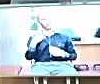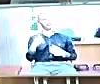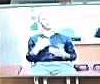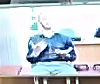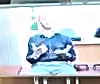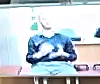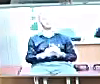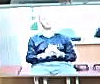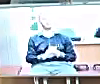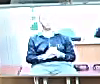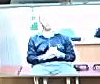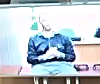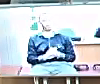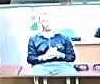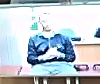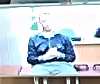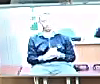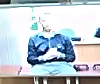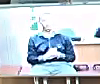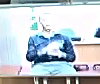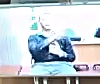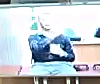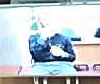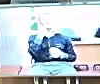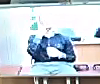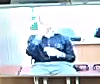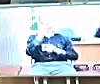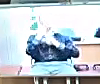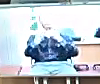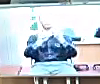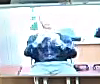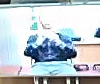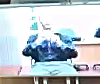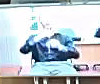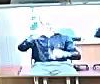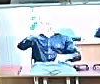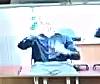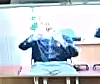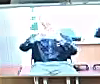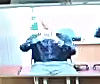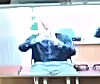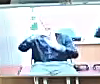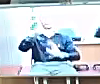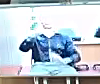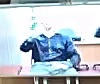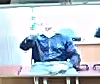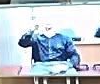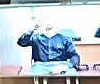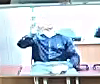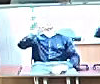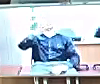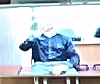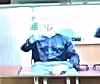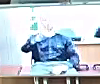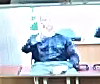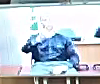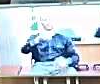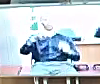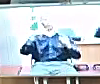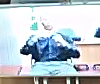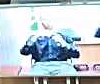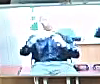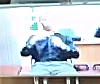resultados é eu citei aqui a questão da lei kandir não é que é uma com um é uma iniciativa que é